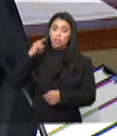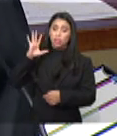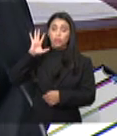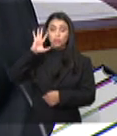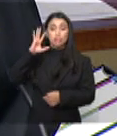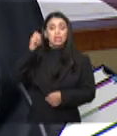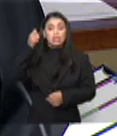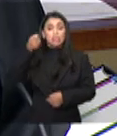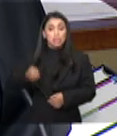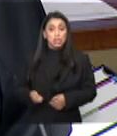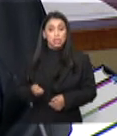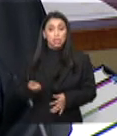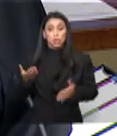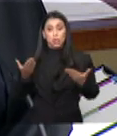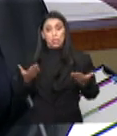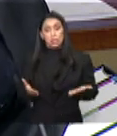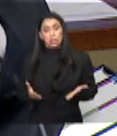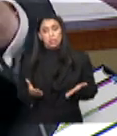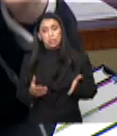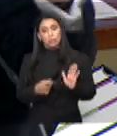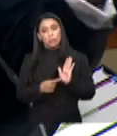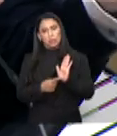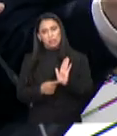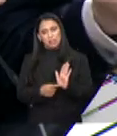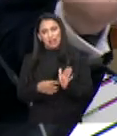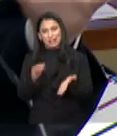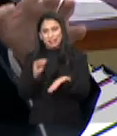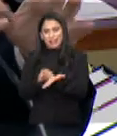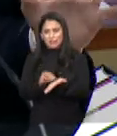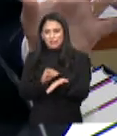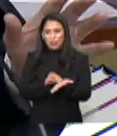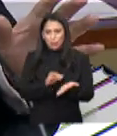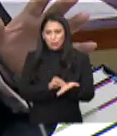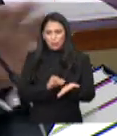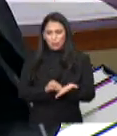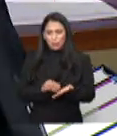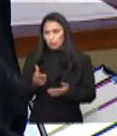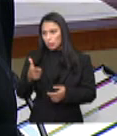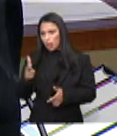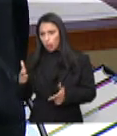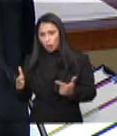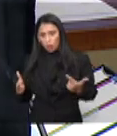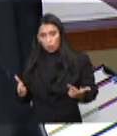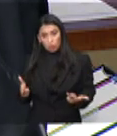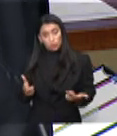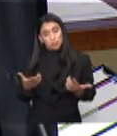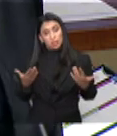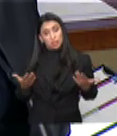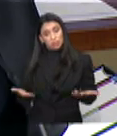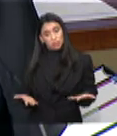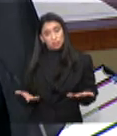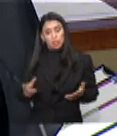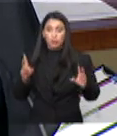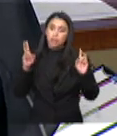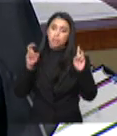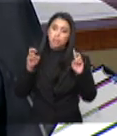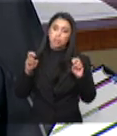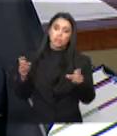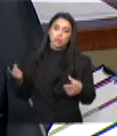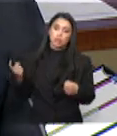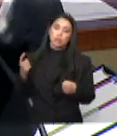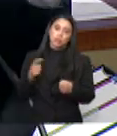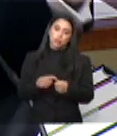deliberado. Se ela se apresentar insuficiente para casos outros, certamente esse tema voltará